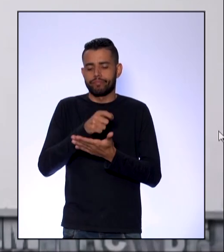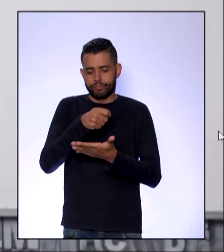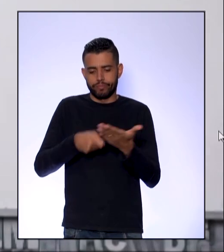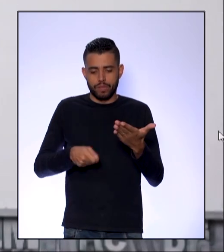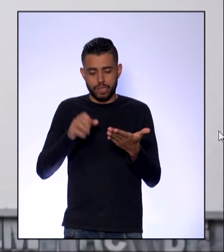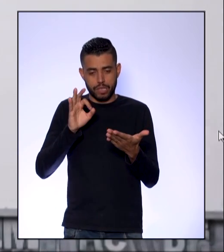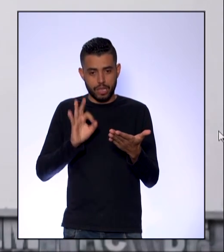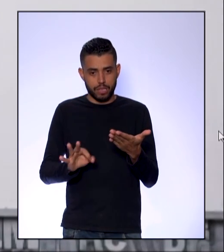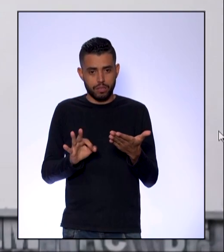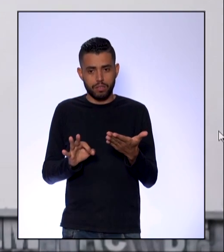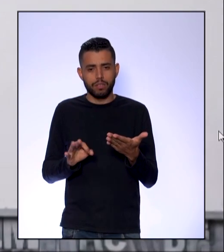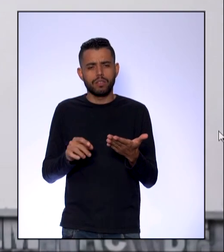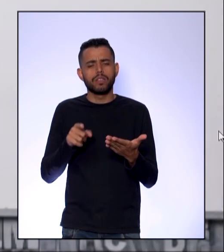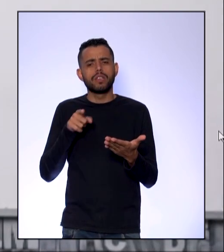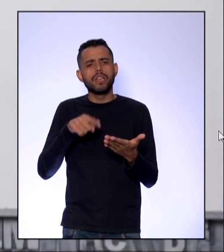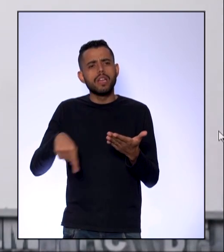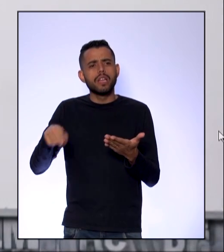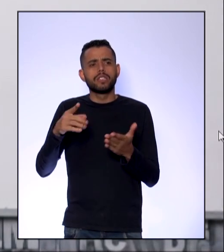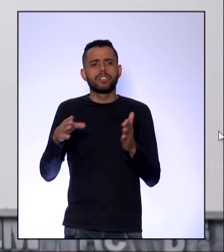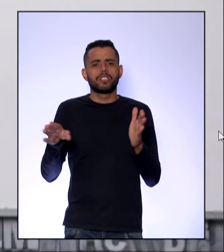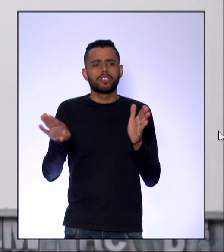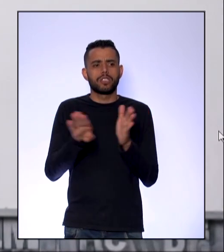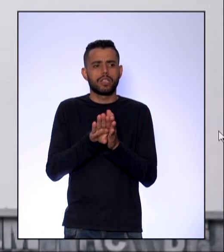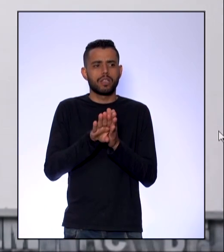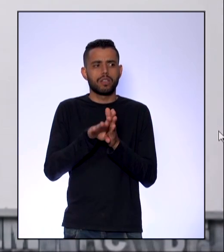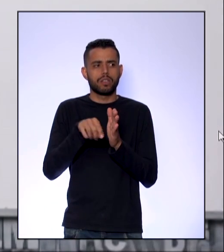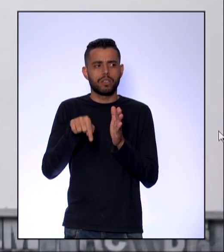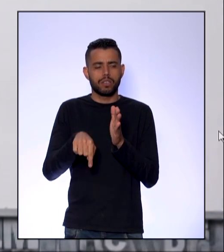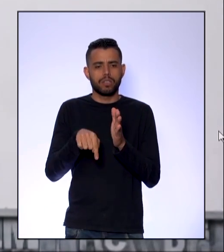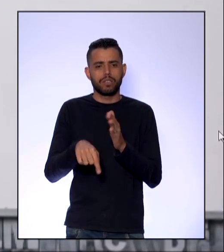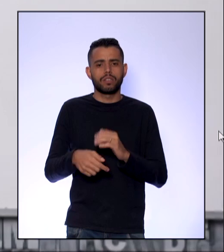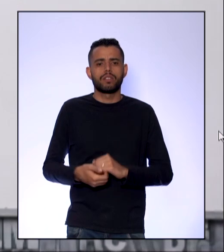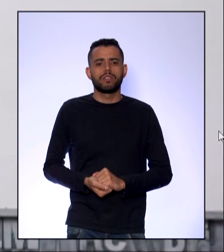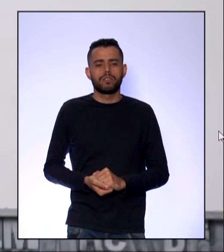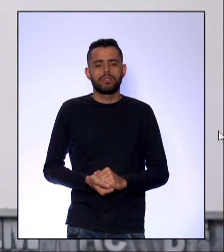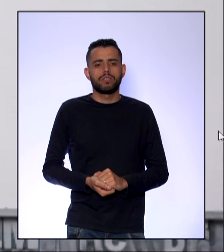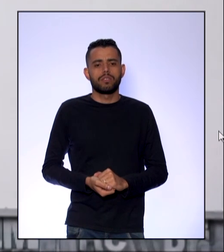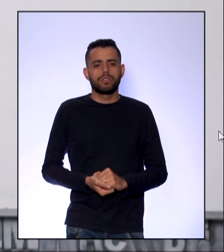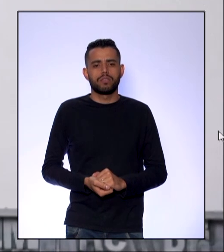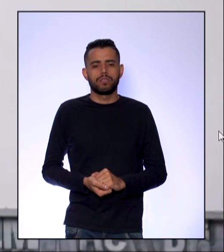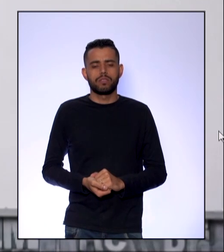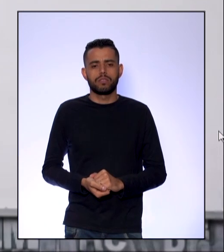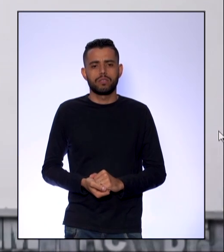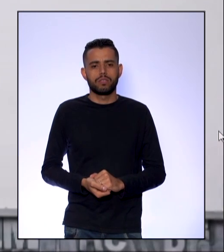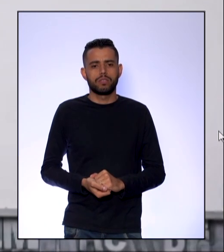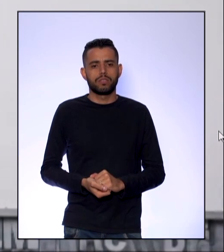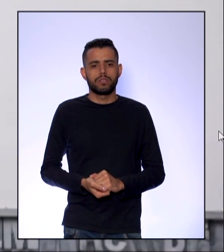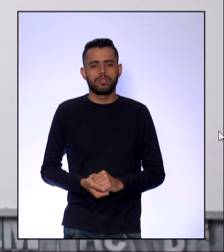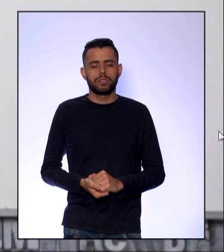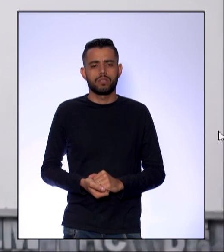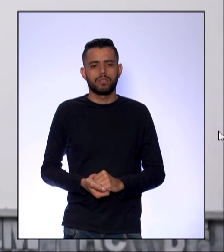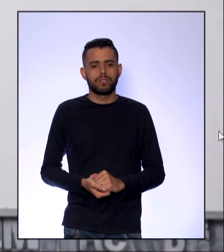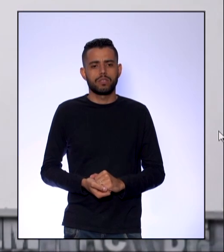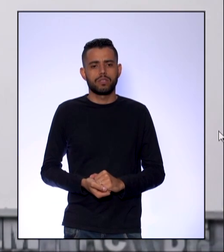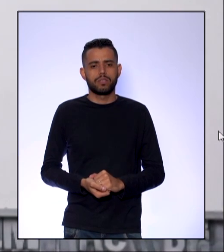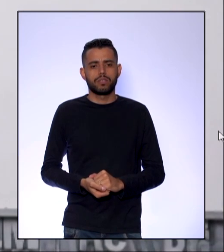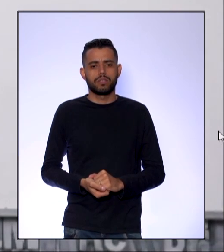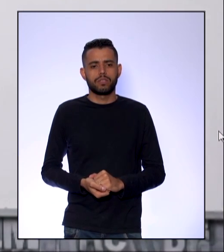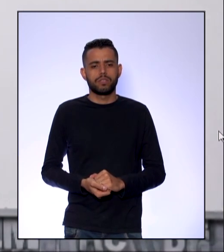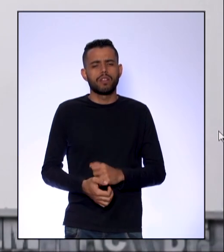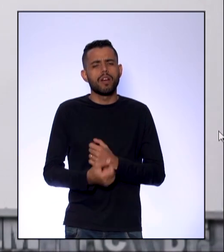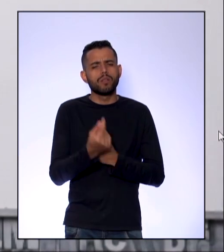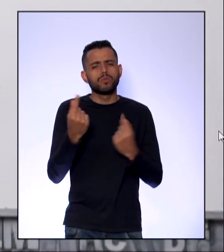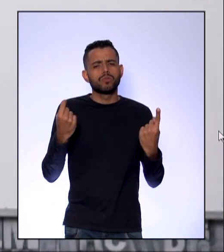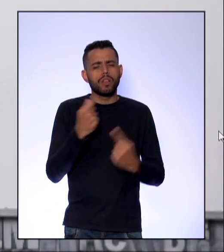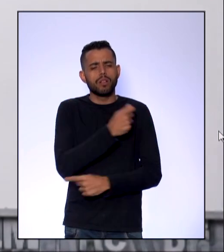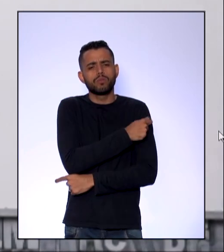eles chegaram aqui, tá? A segunda pergunta. Alguns alunos perguntaram